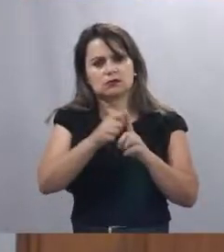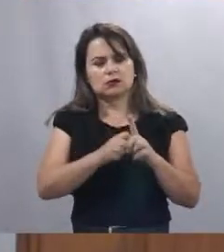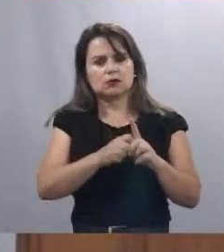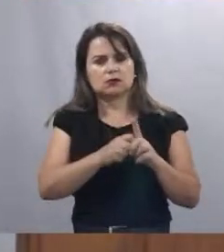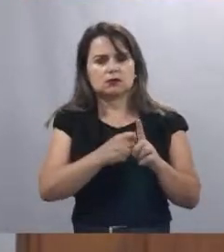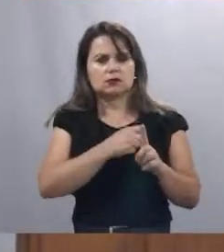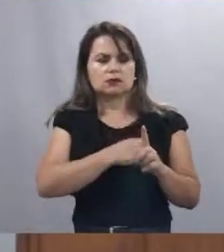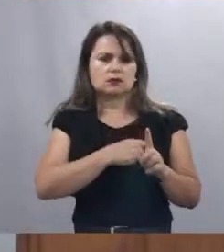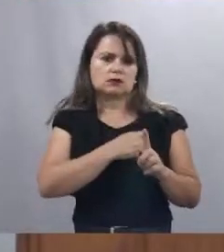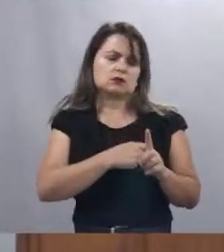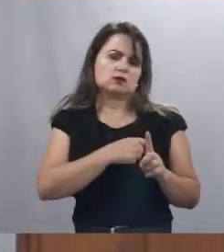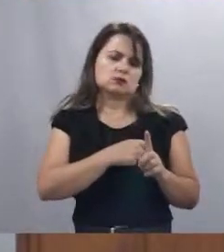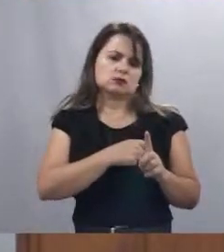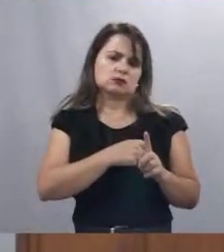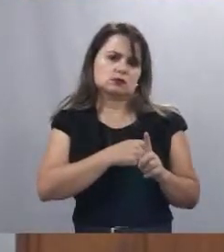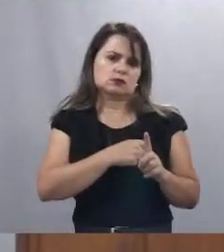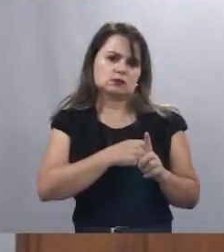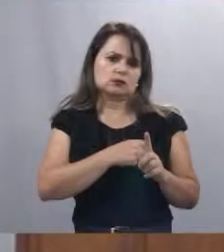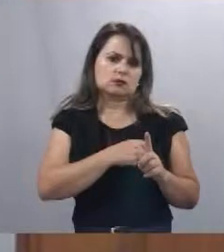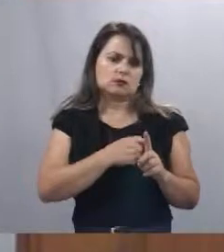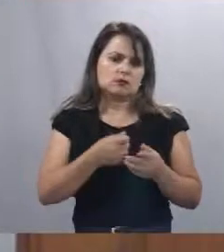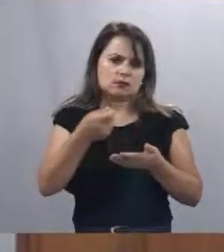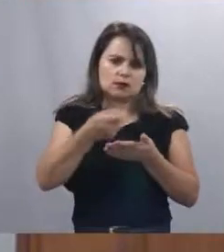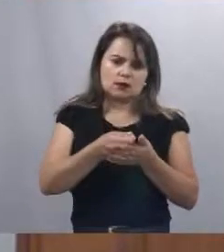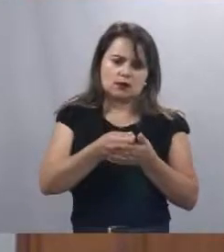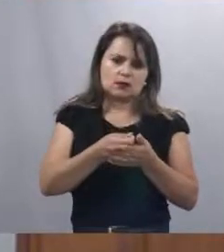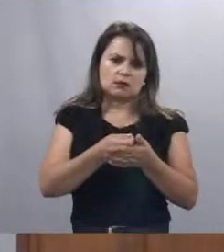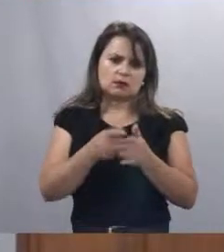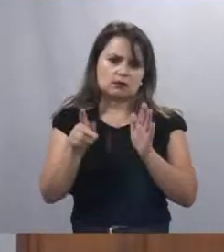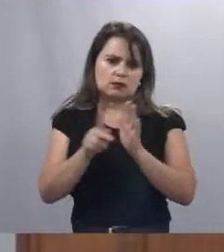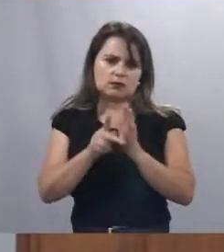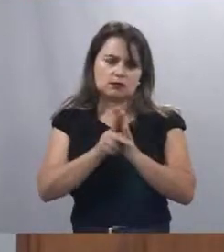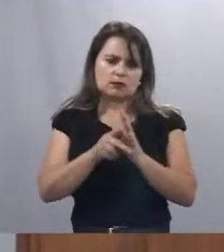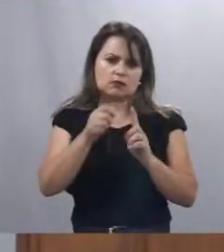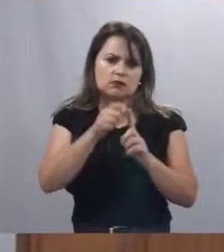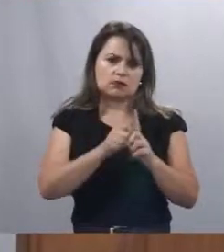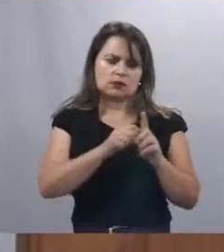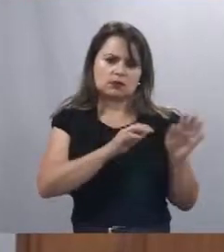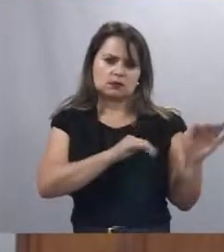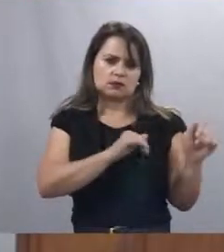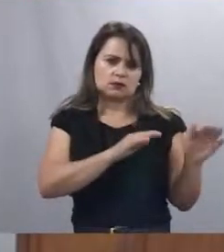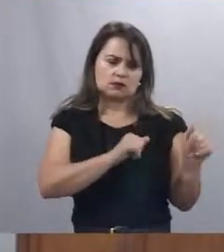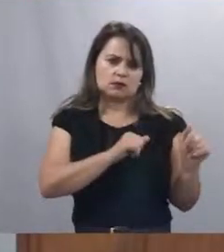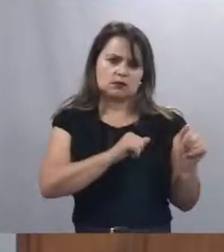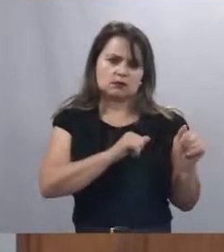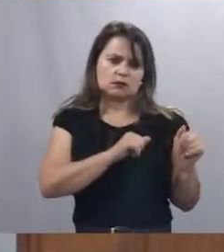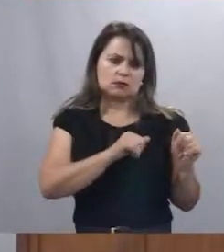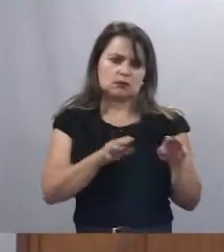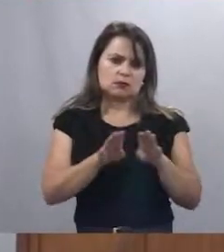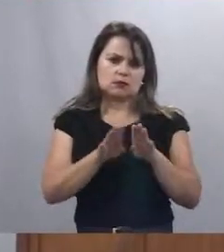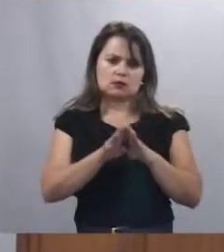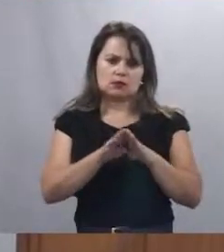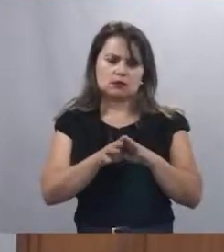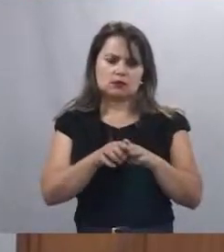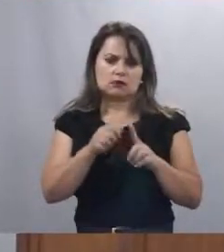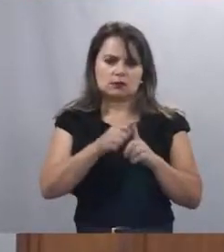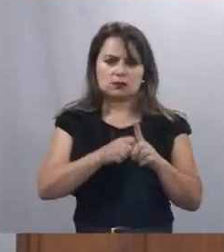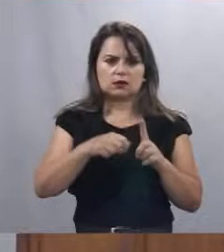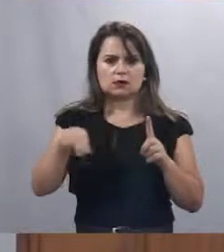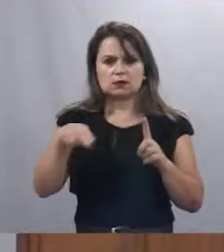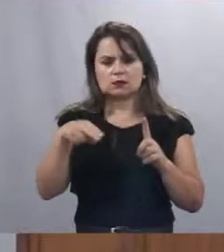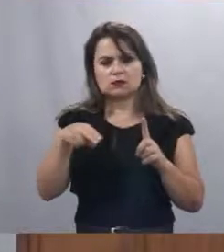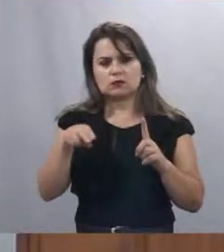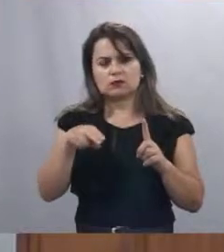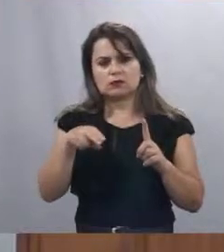de agosto e setembro, e pagaria em novembro, referente ao mês de outubro. Porém,